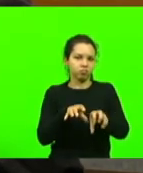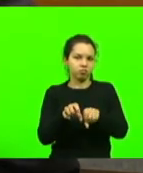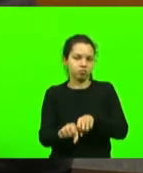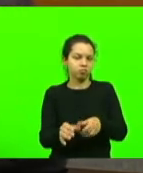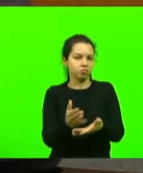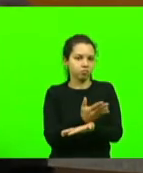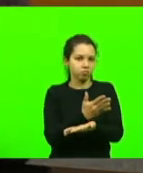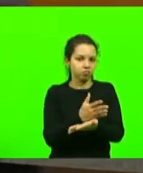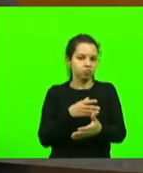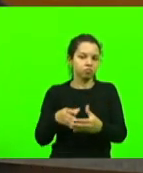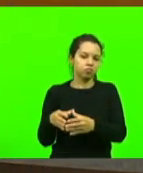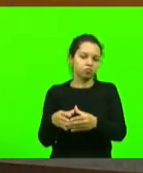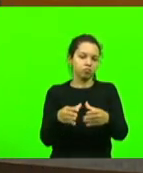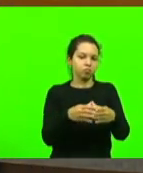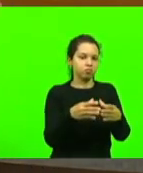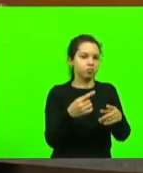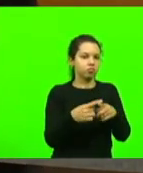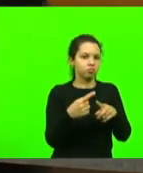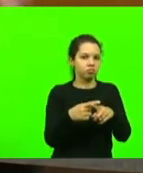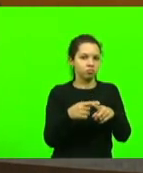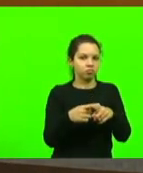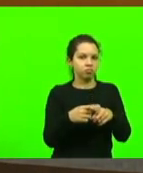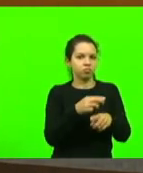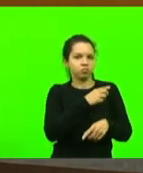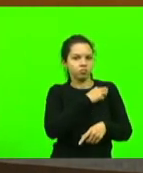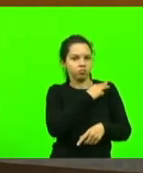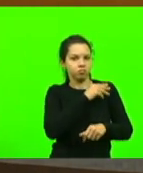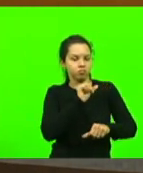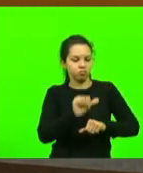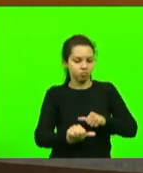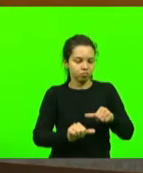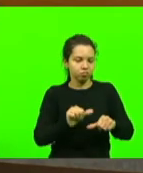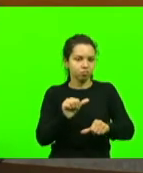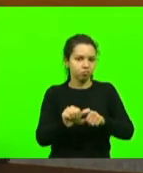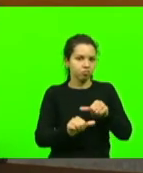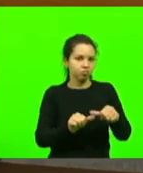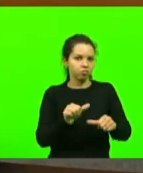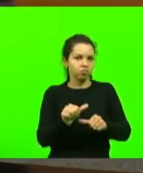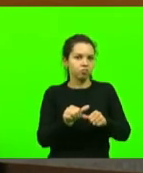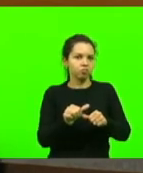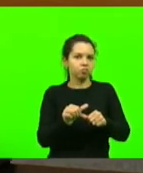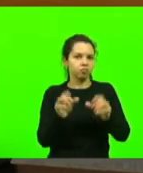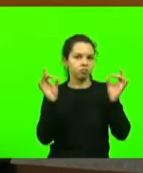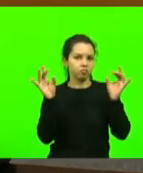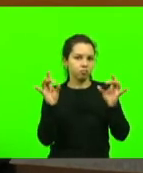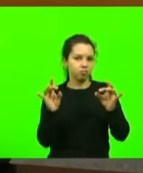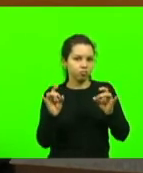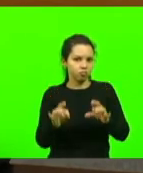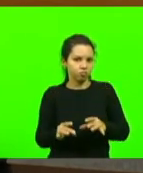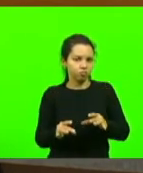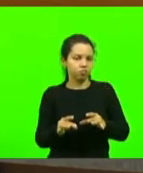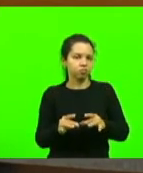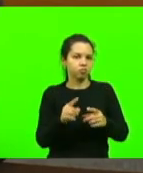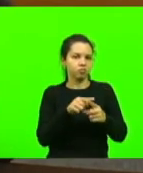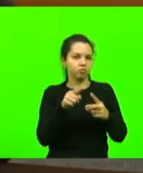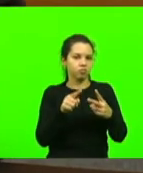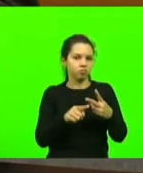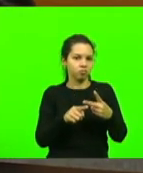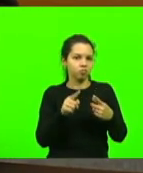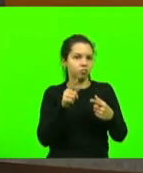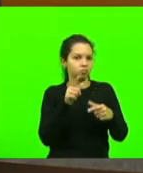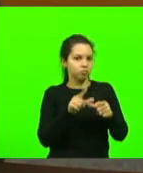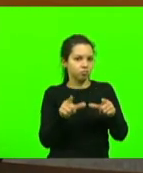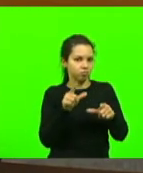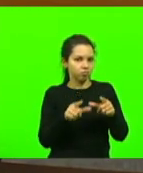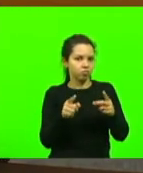algumas áreas Porque a reforma ensino médio privilegia apenas duas áreas as letras da Matemática Então eu só tô